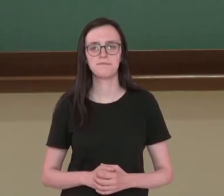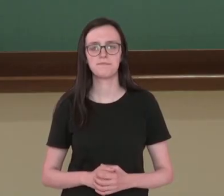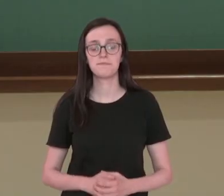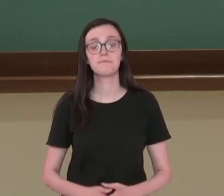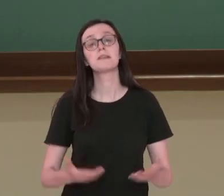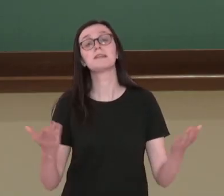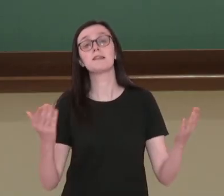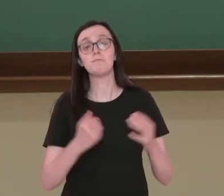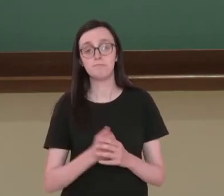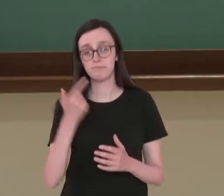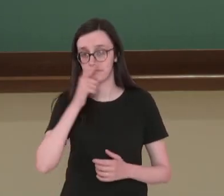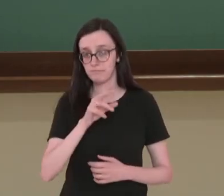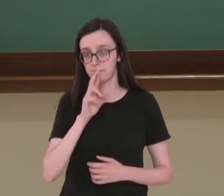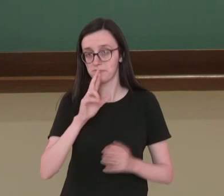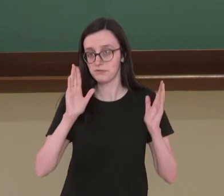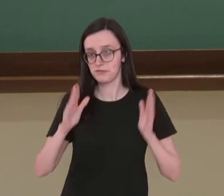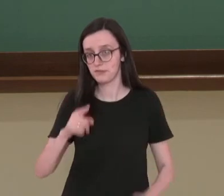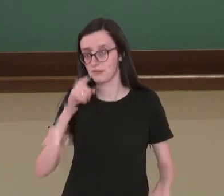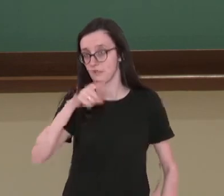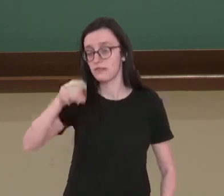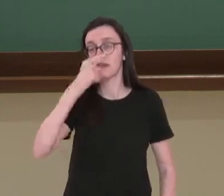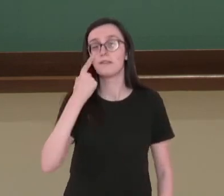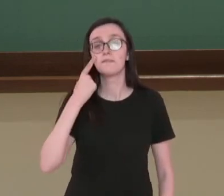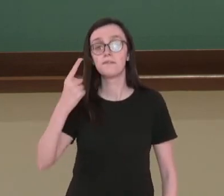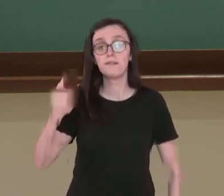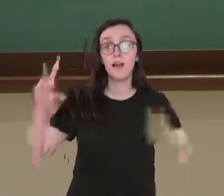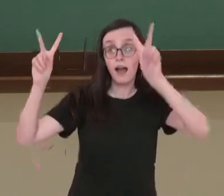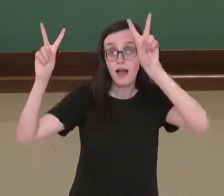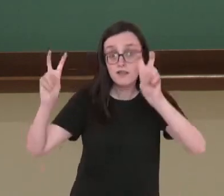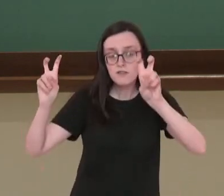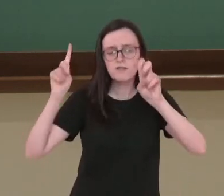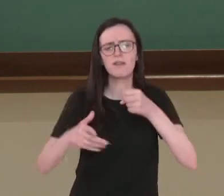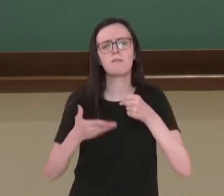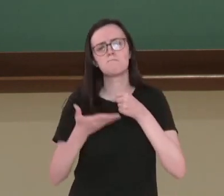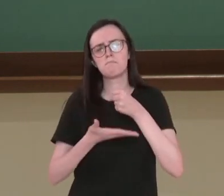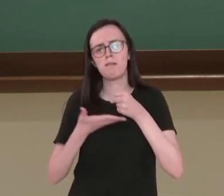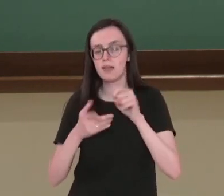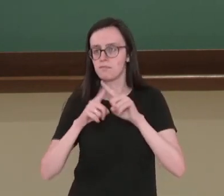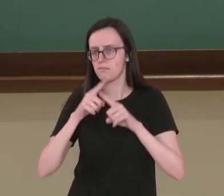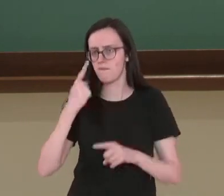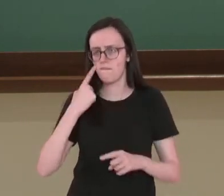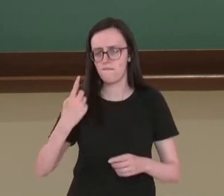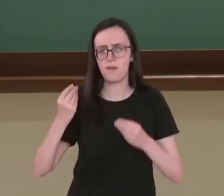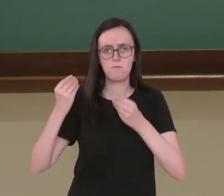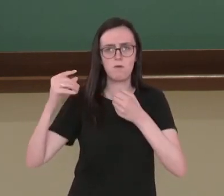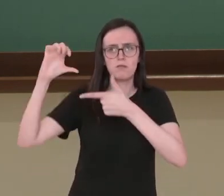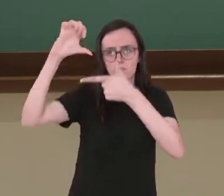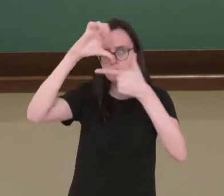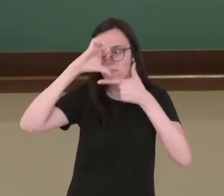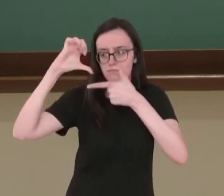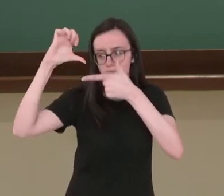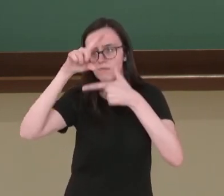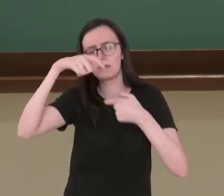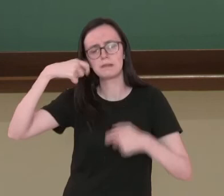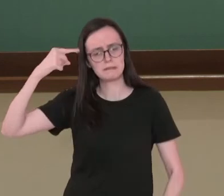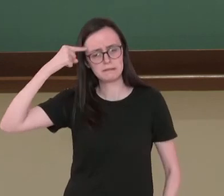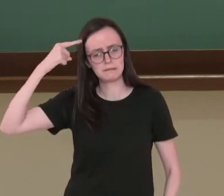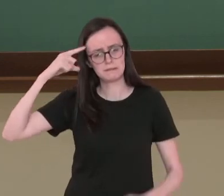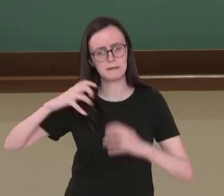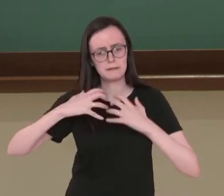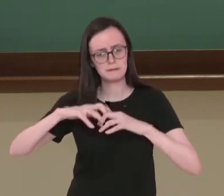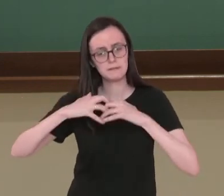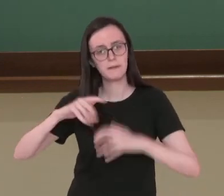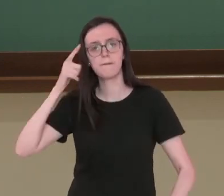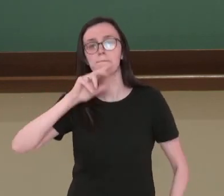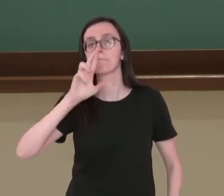Então, pessoal, conseguiram? Vocês viram que o assunto é básico, mas vocês viram quantos problemas que você tem que pensar em